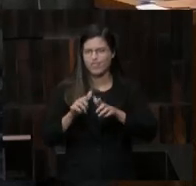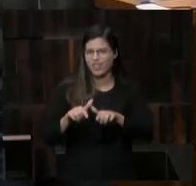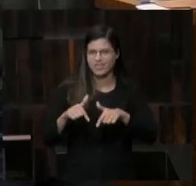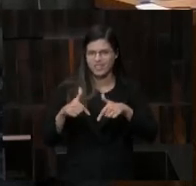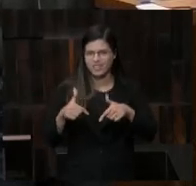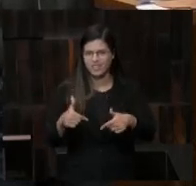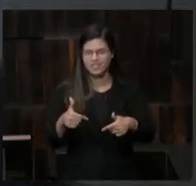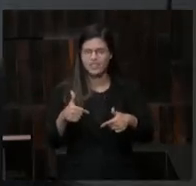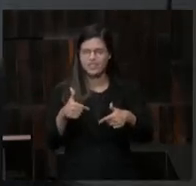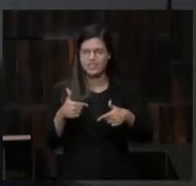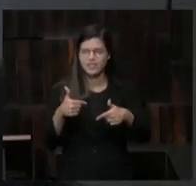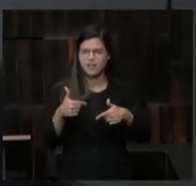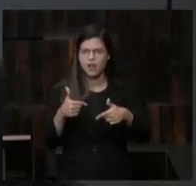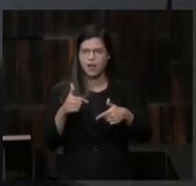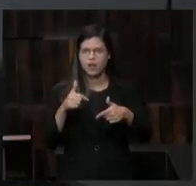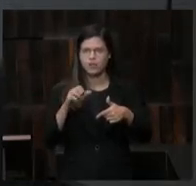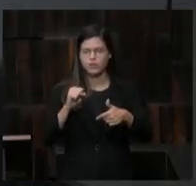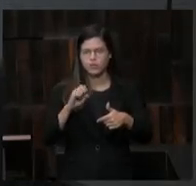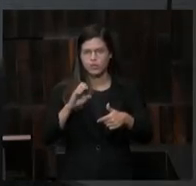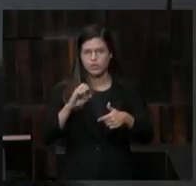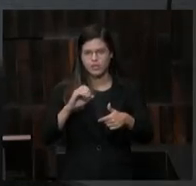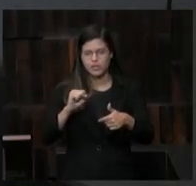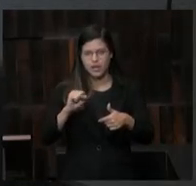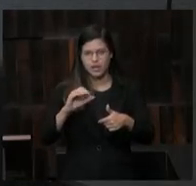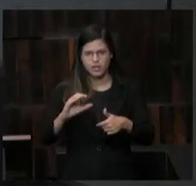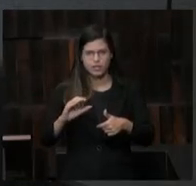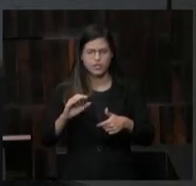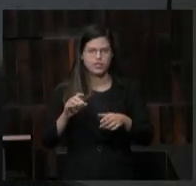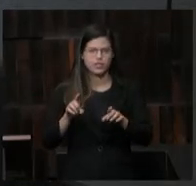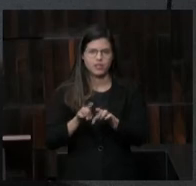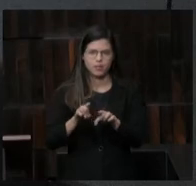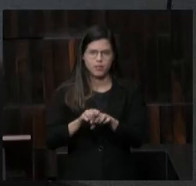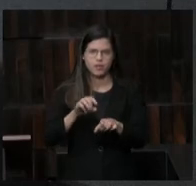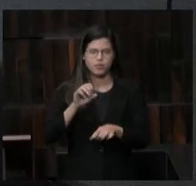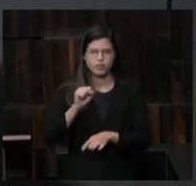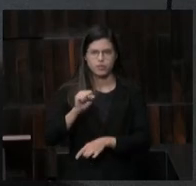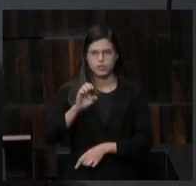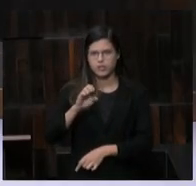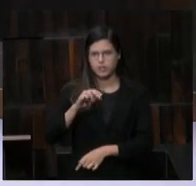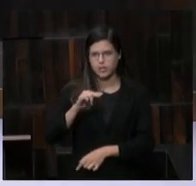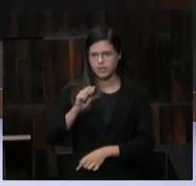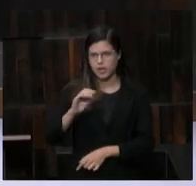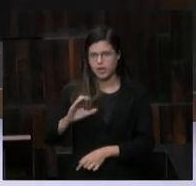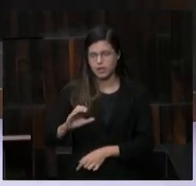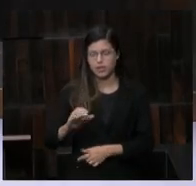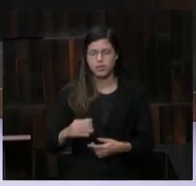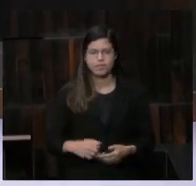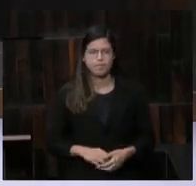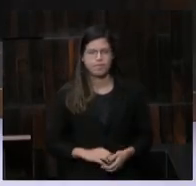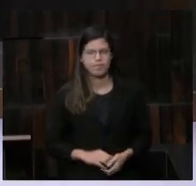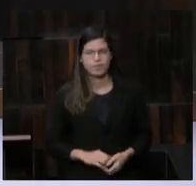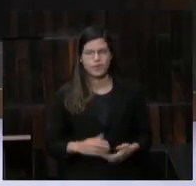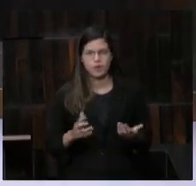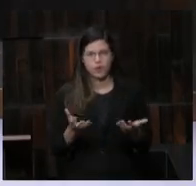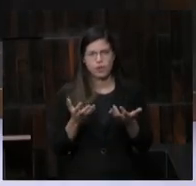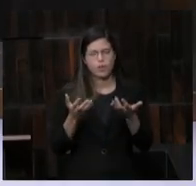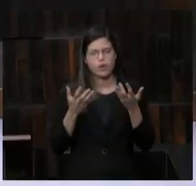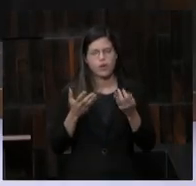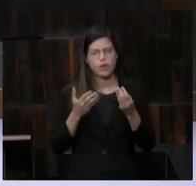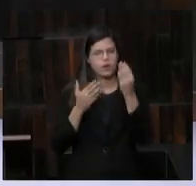iniciativa, né, do SESC, do SENAC. E eu quero aqui, de